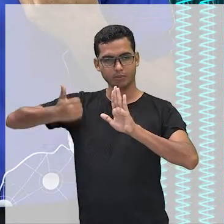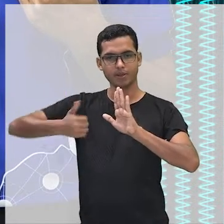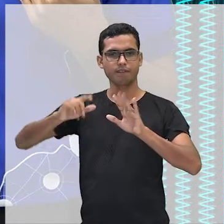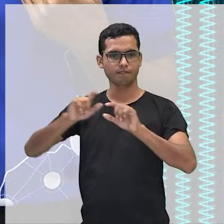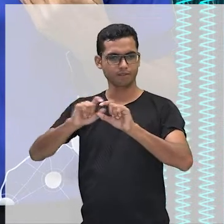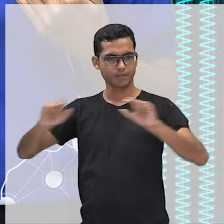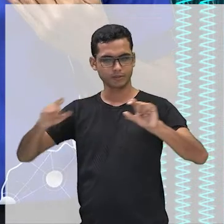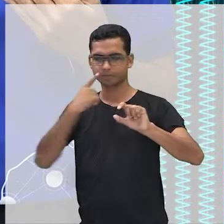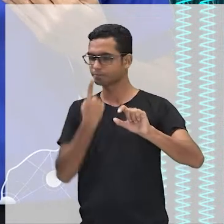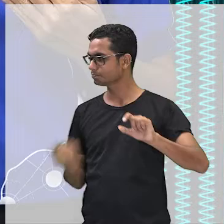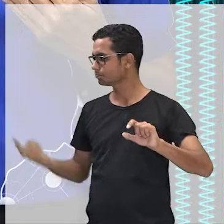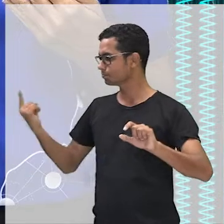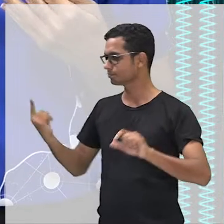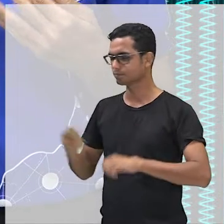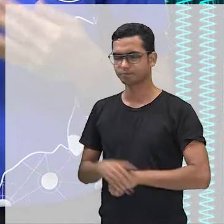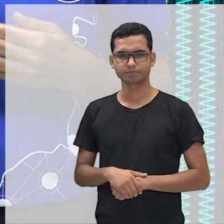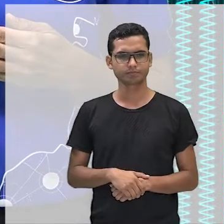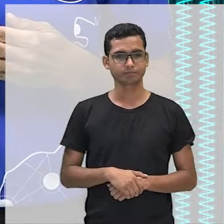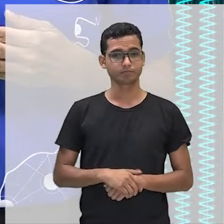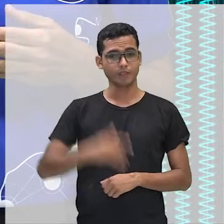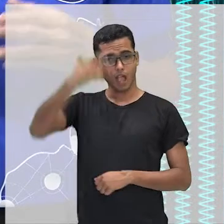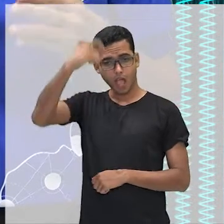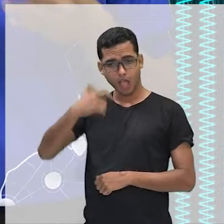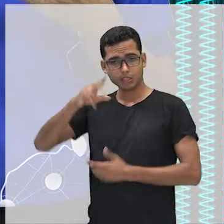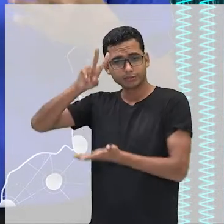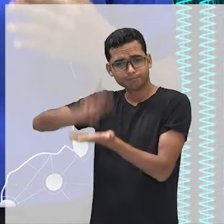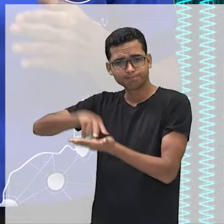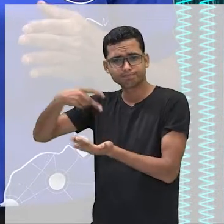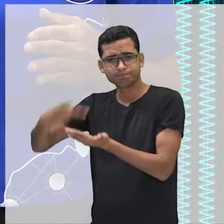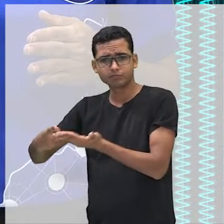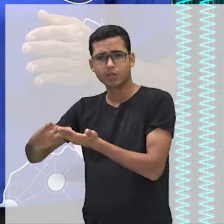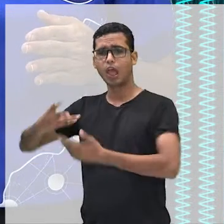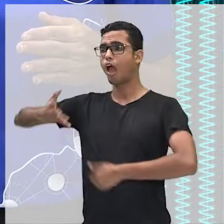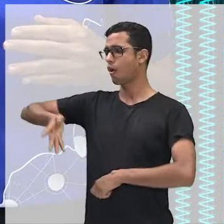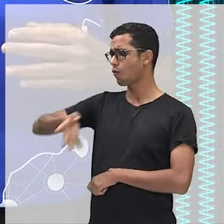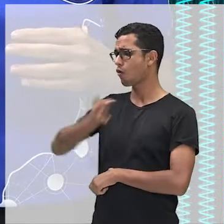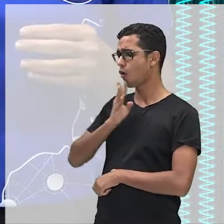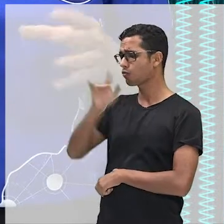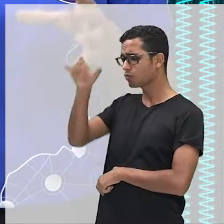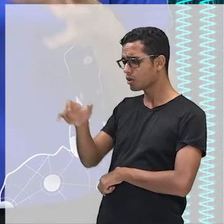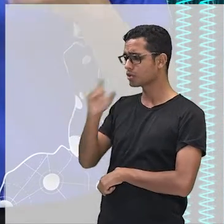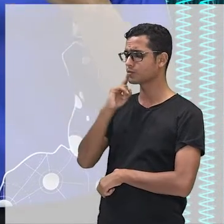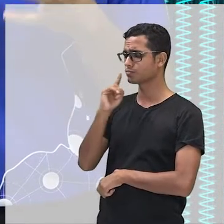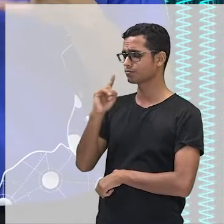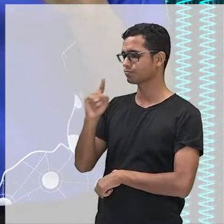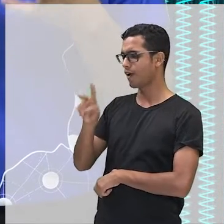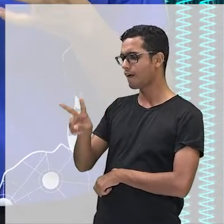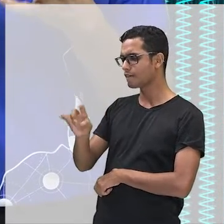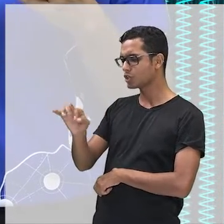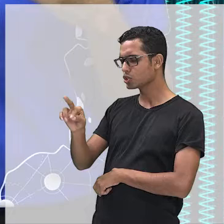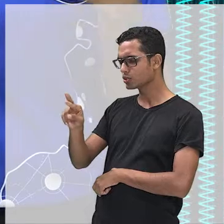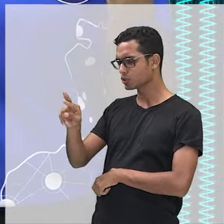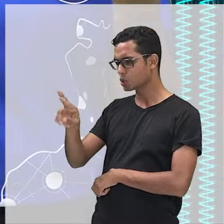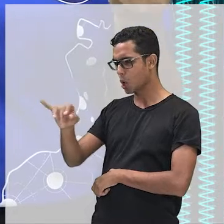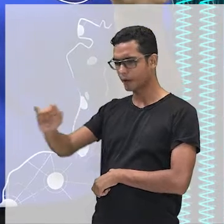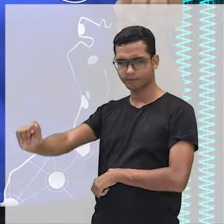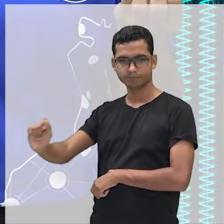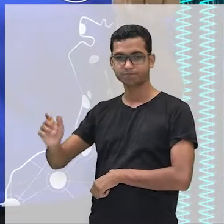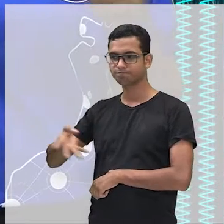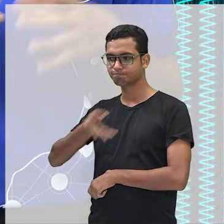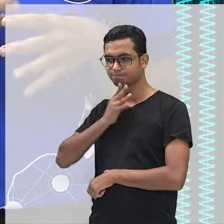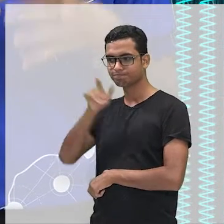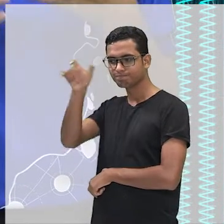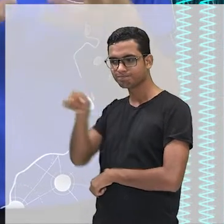eu conheço a Victoria, né? Victoria, então, aqui é a função com o nome, né? Estou explicando que eu conheço